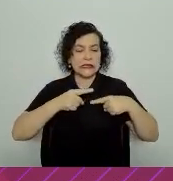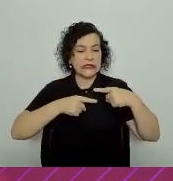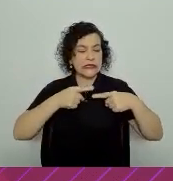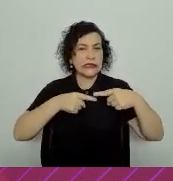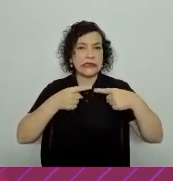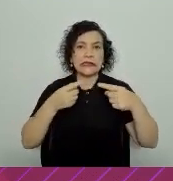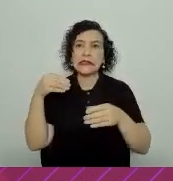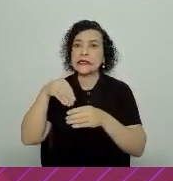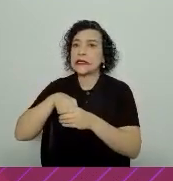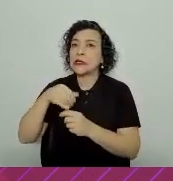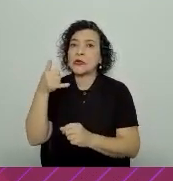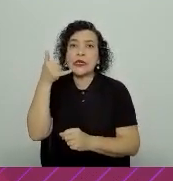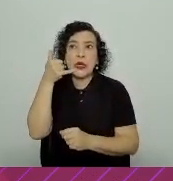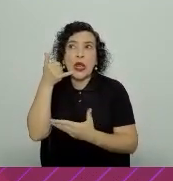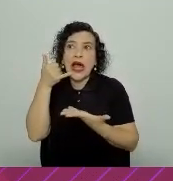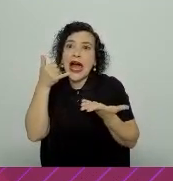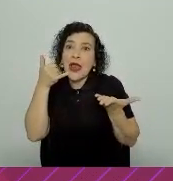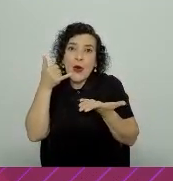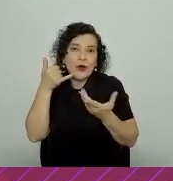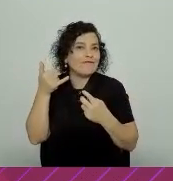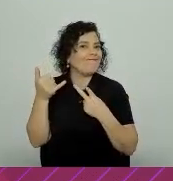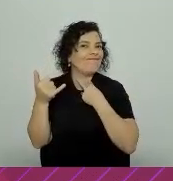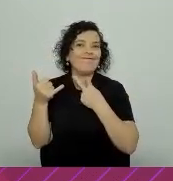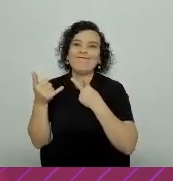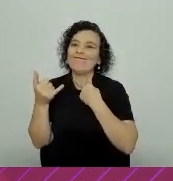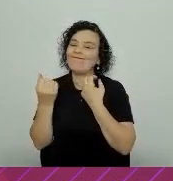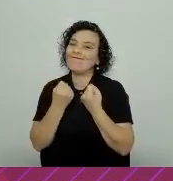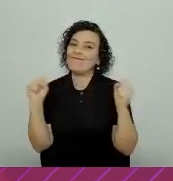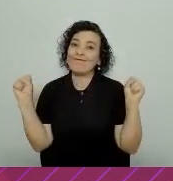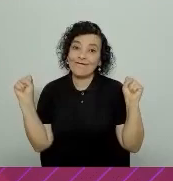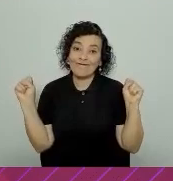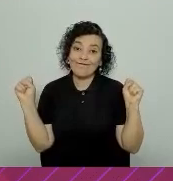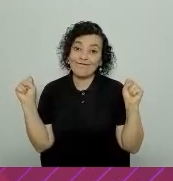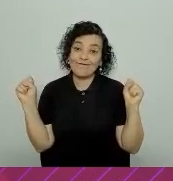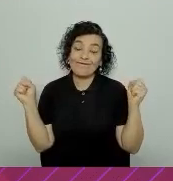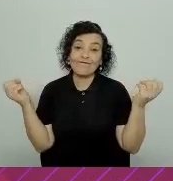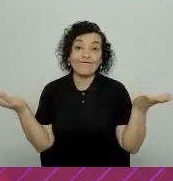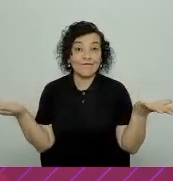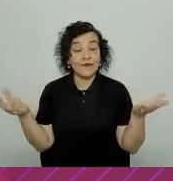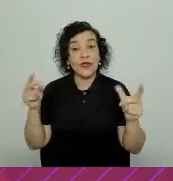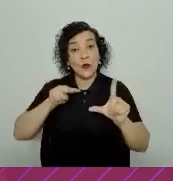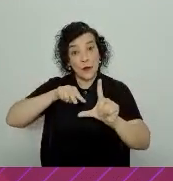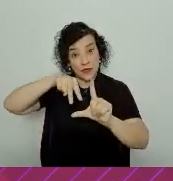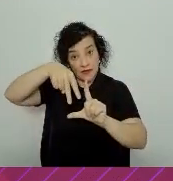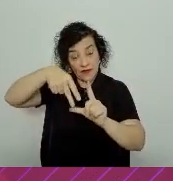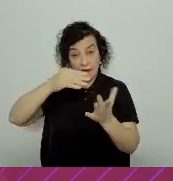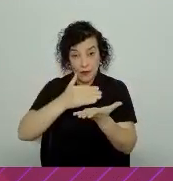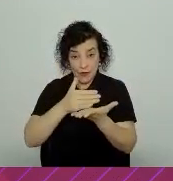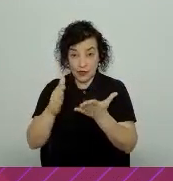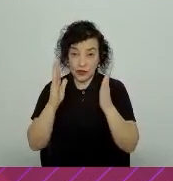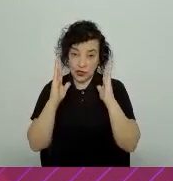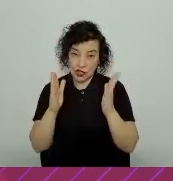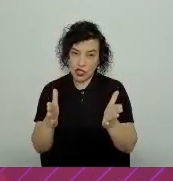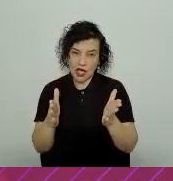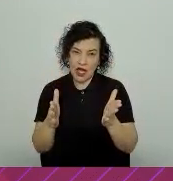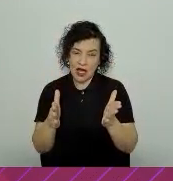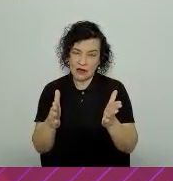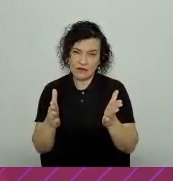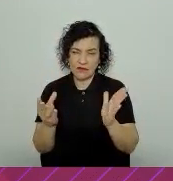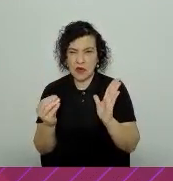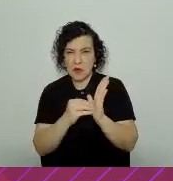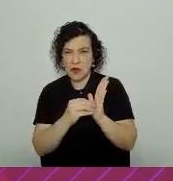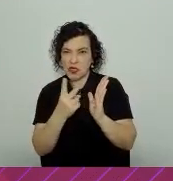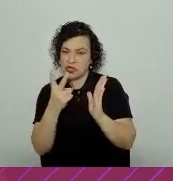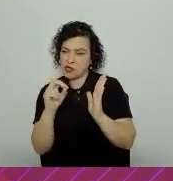de um telefone celular hoje né então o metaverso já começou eu pus 2020